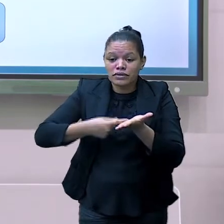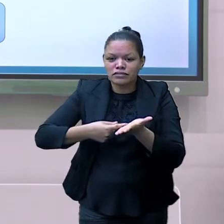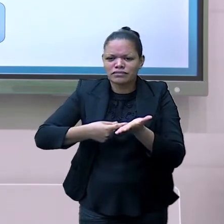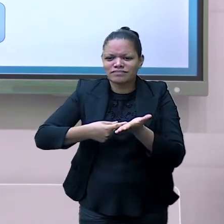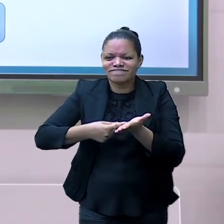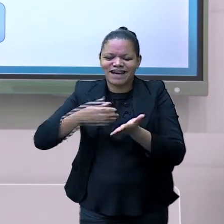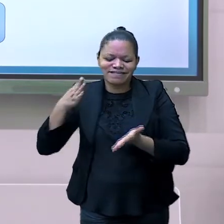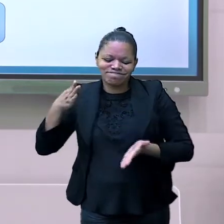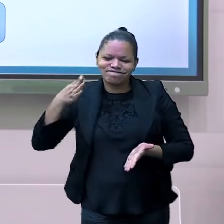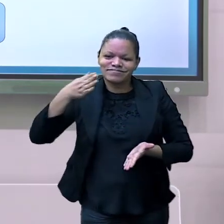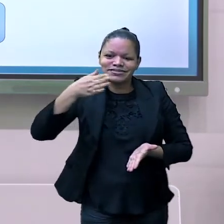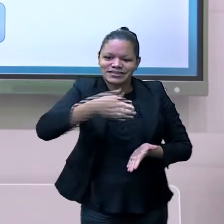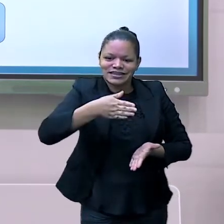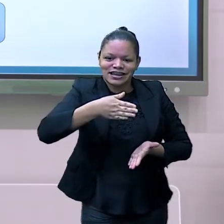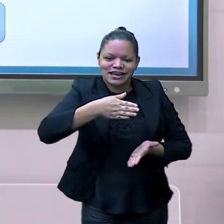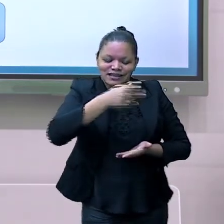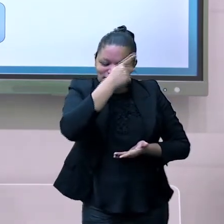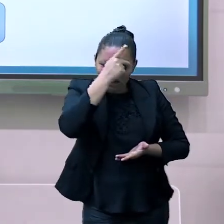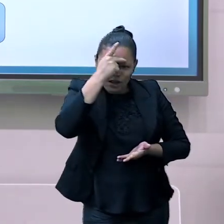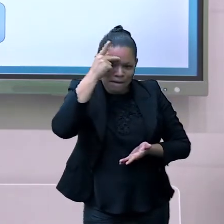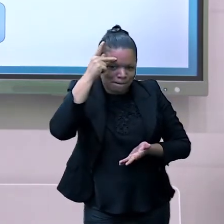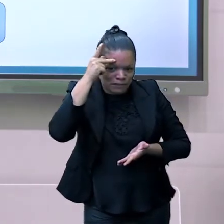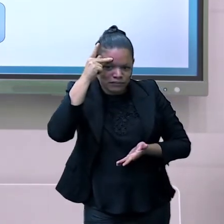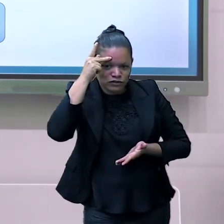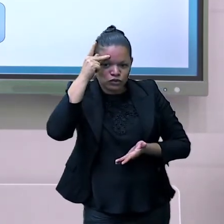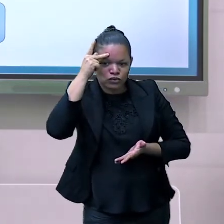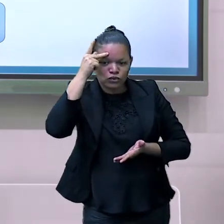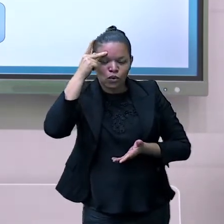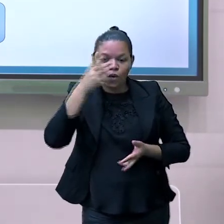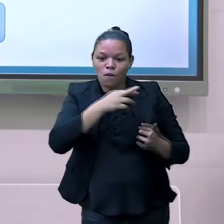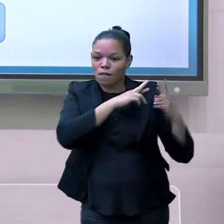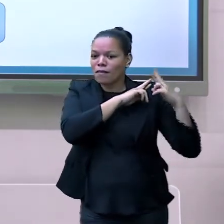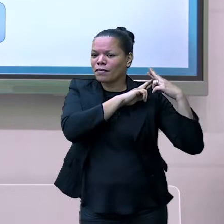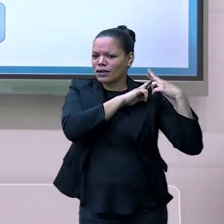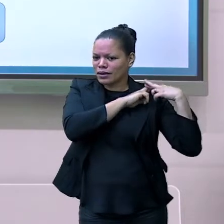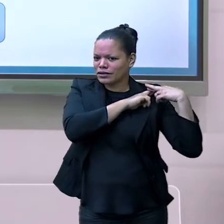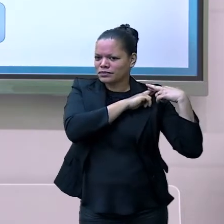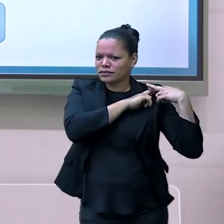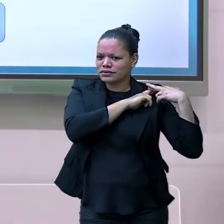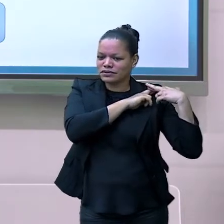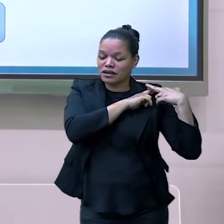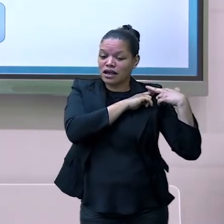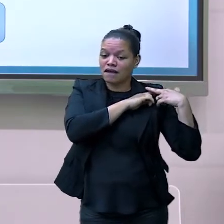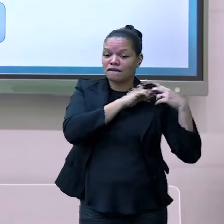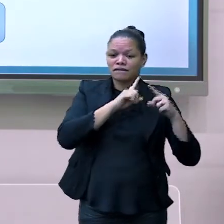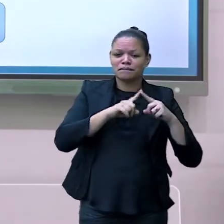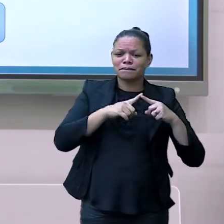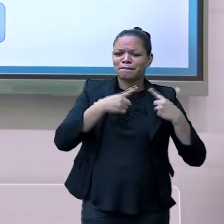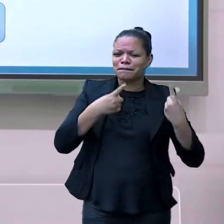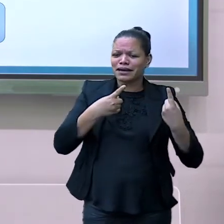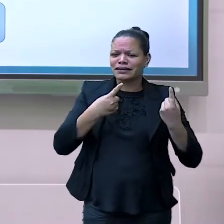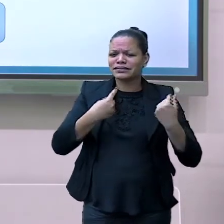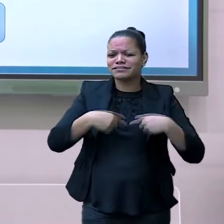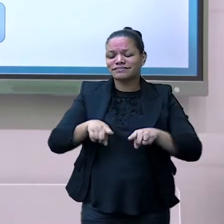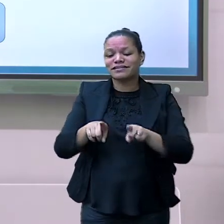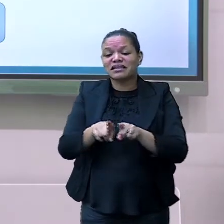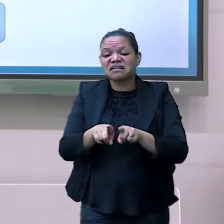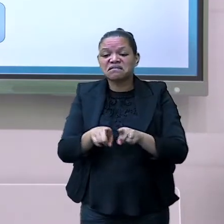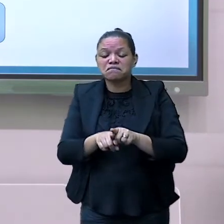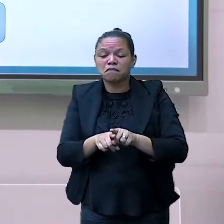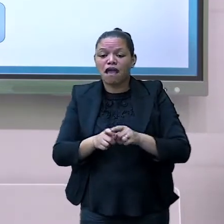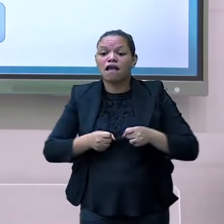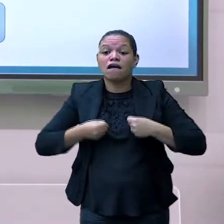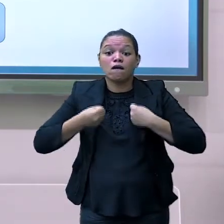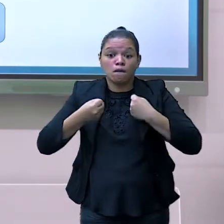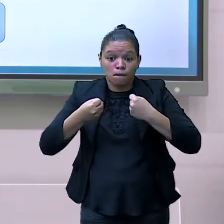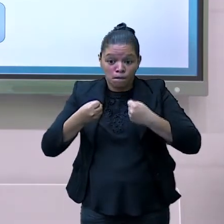passar por terceiros. Já a indireta, sim, eu não vou falar diretamente com aquela pessoa que vende. Vai ter